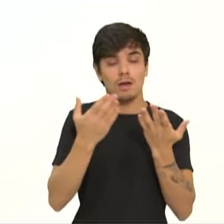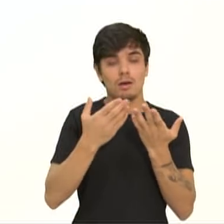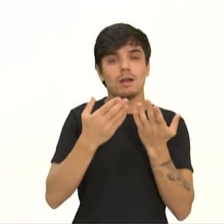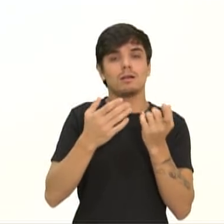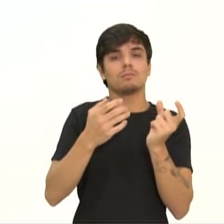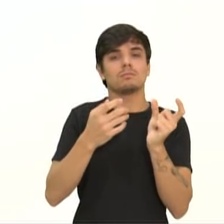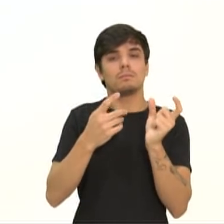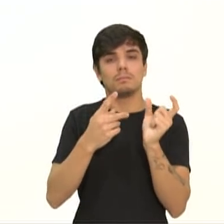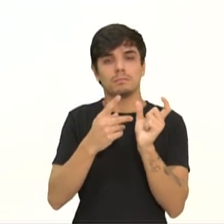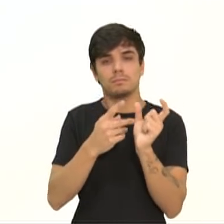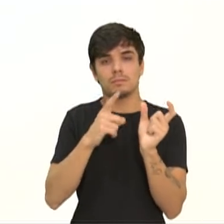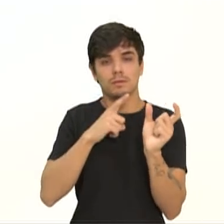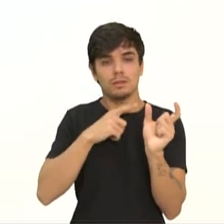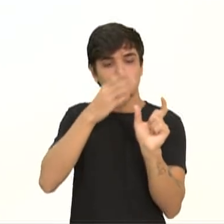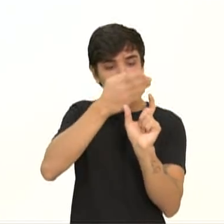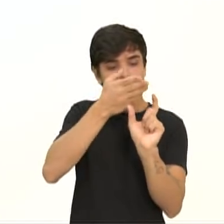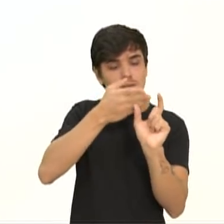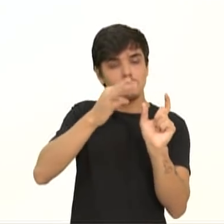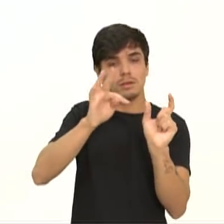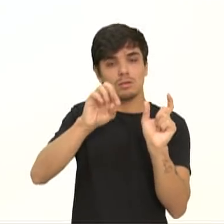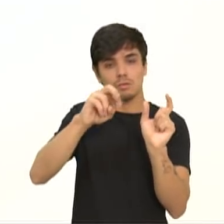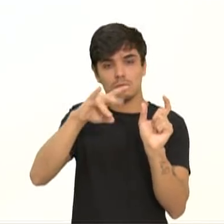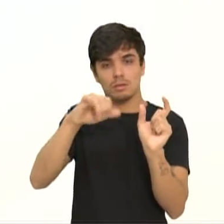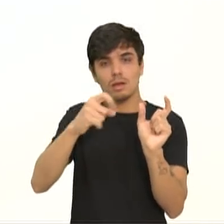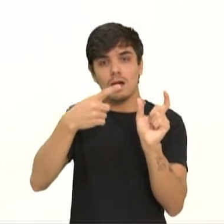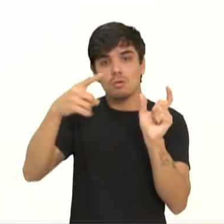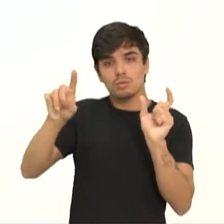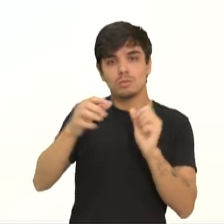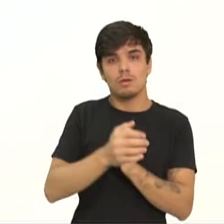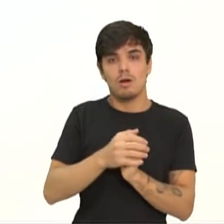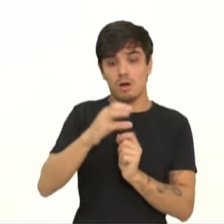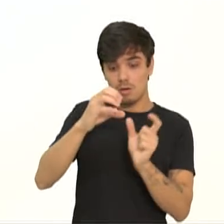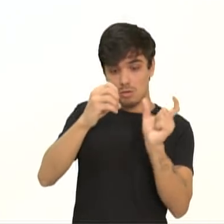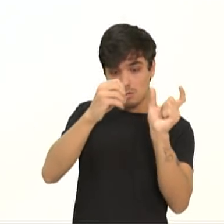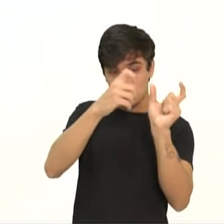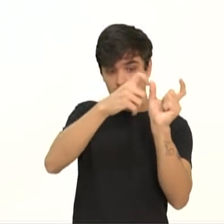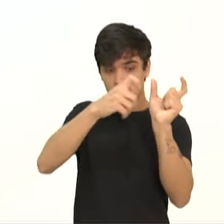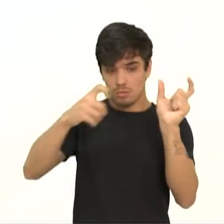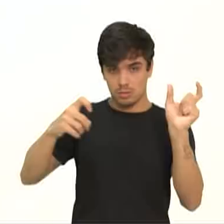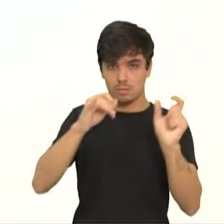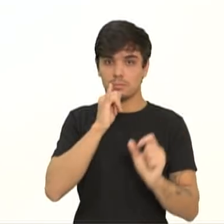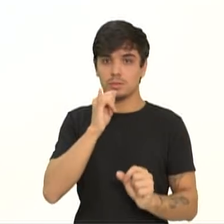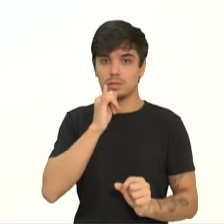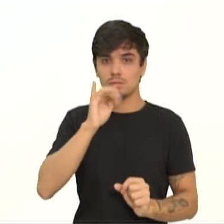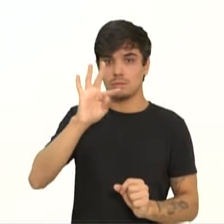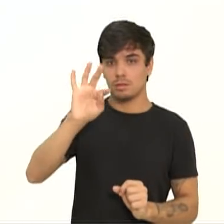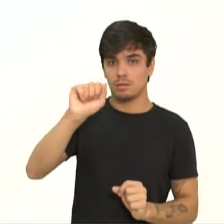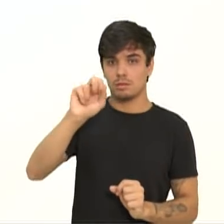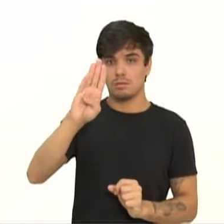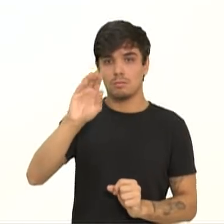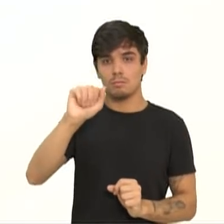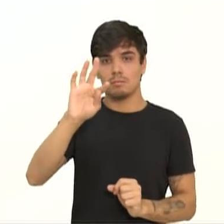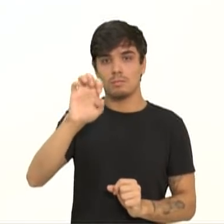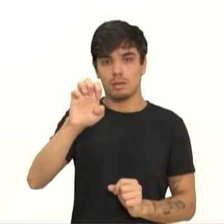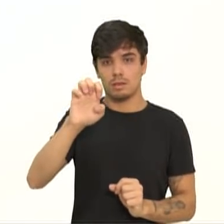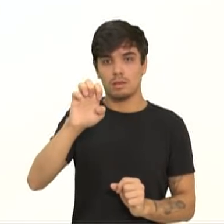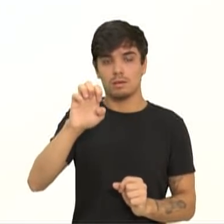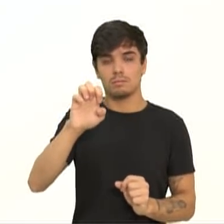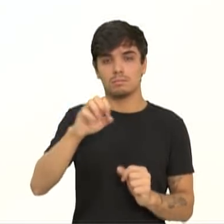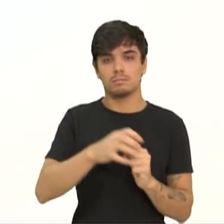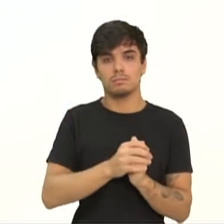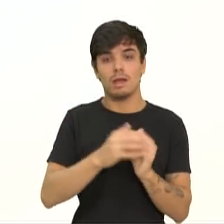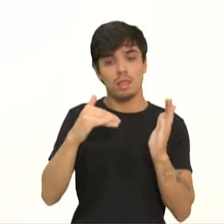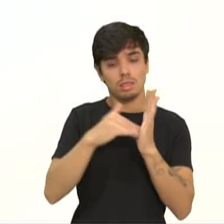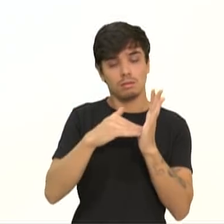última, nós já vimos, vamos rever, são as oxítonas. Por exemplo, Taubaté e até. A sílaba tônica é